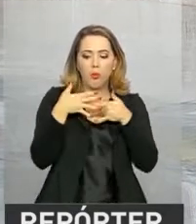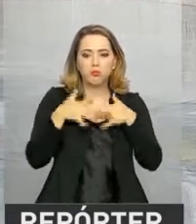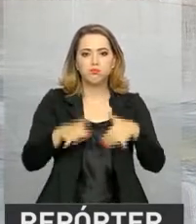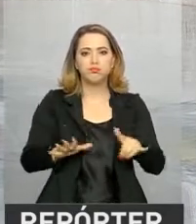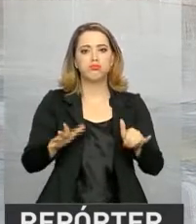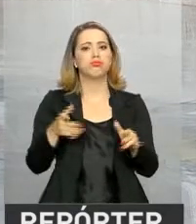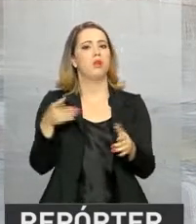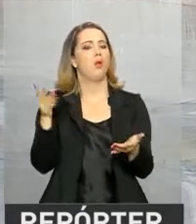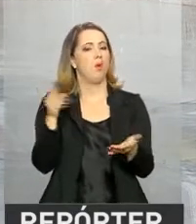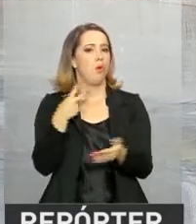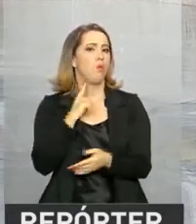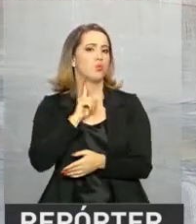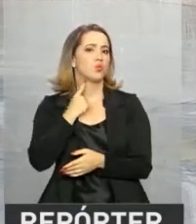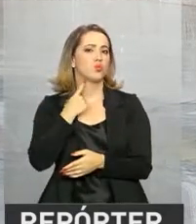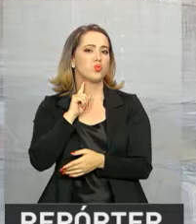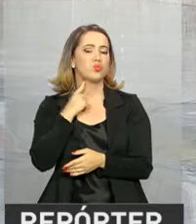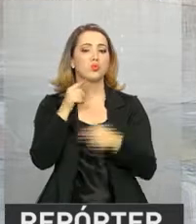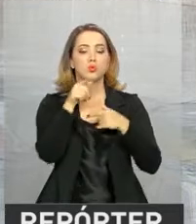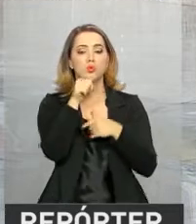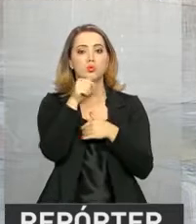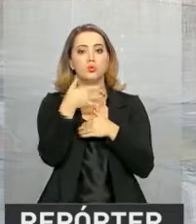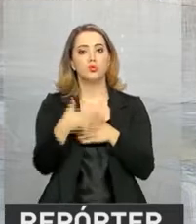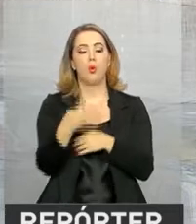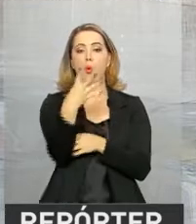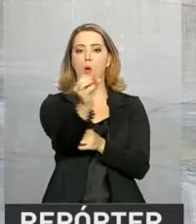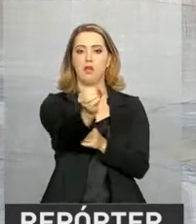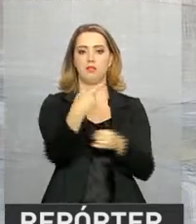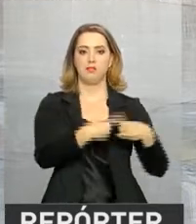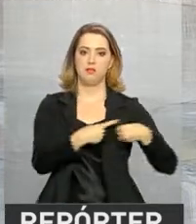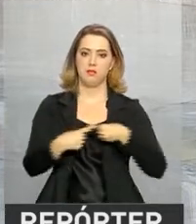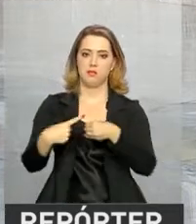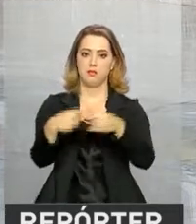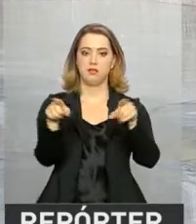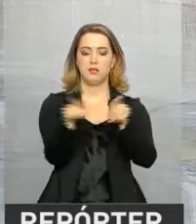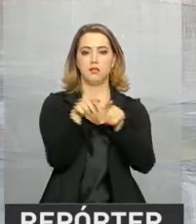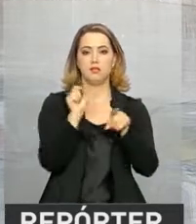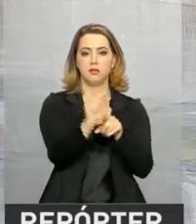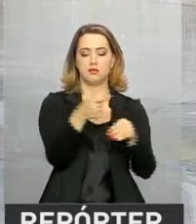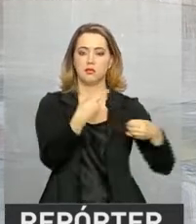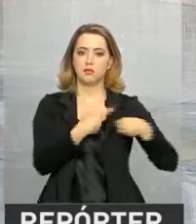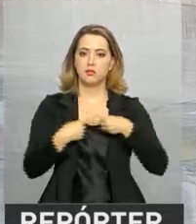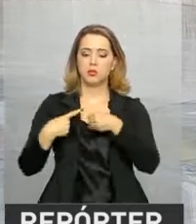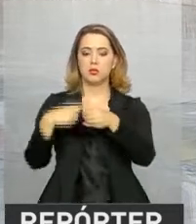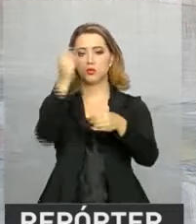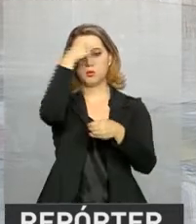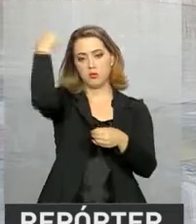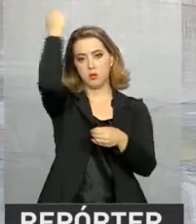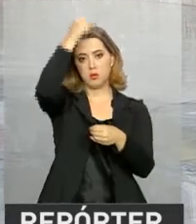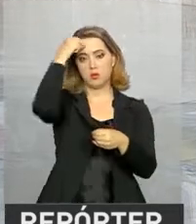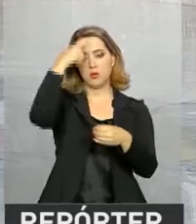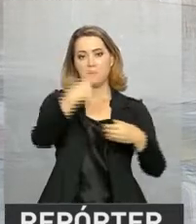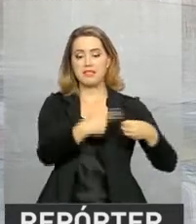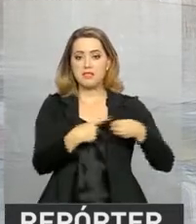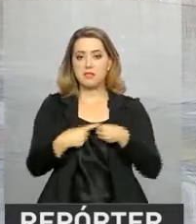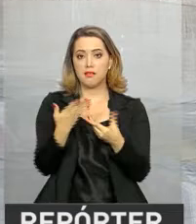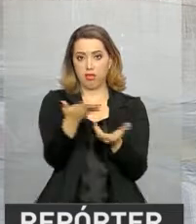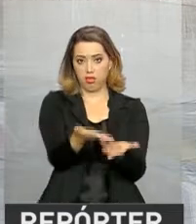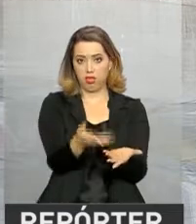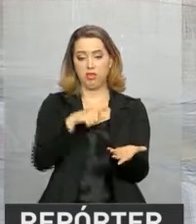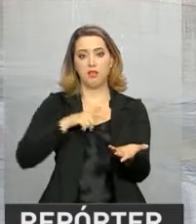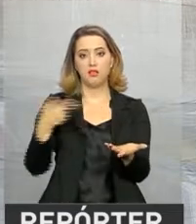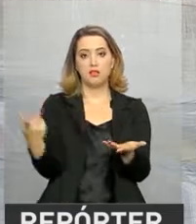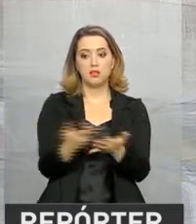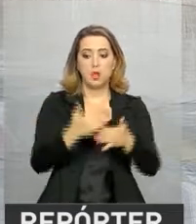40 municípios do leste mineiro além do município de linhares no espírito santo cidades essas que